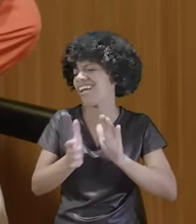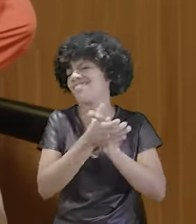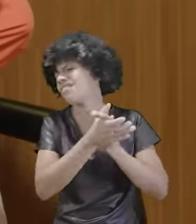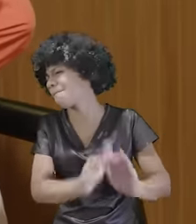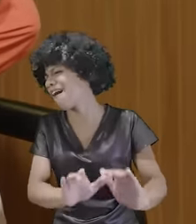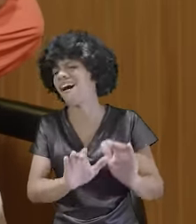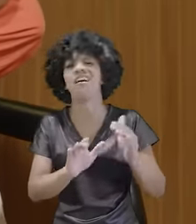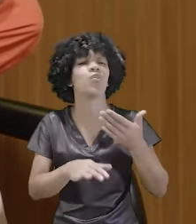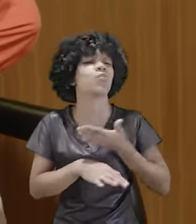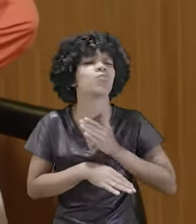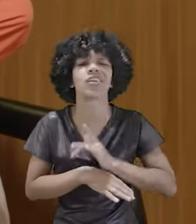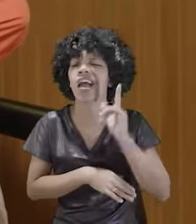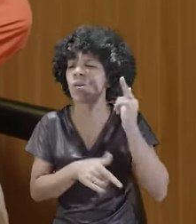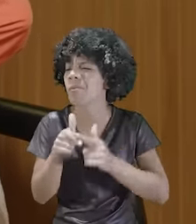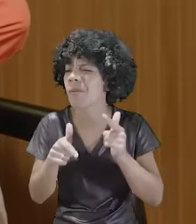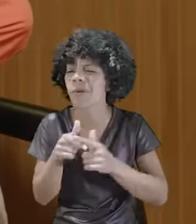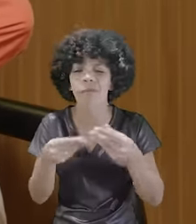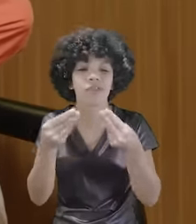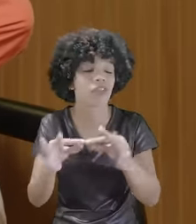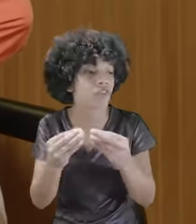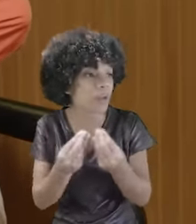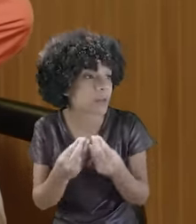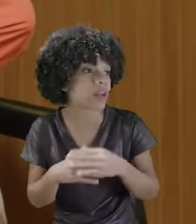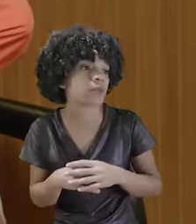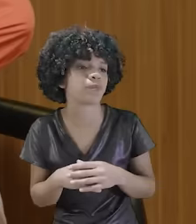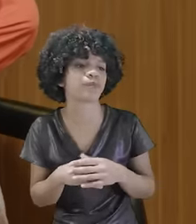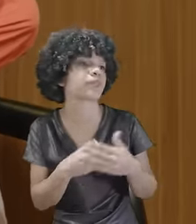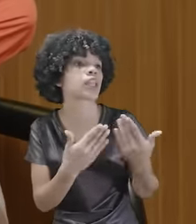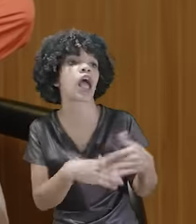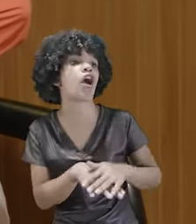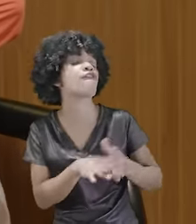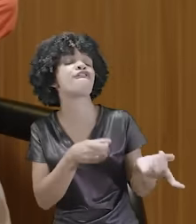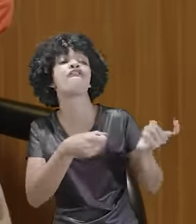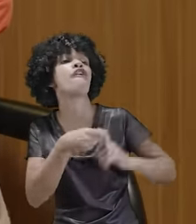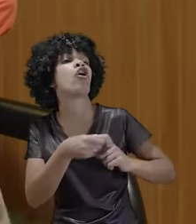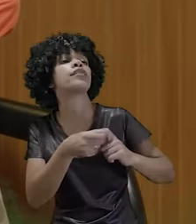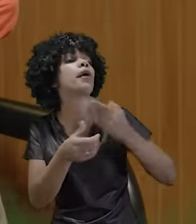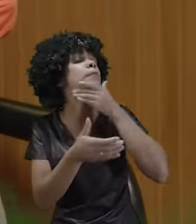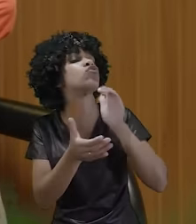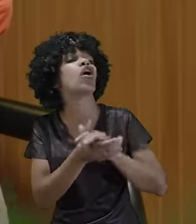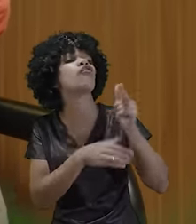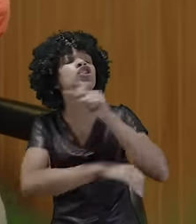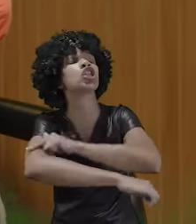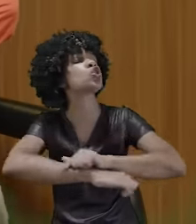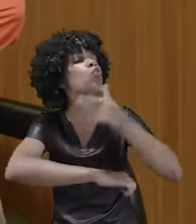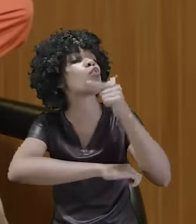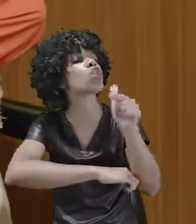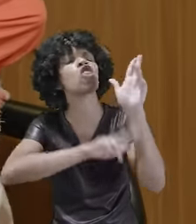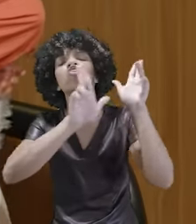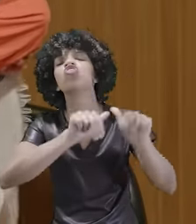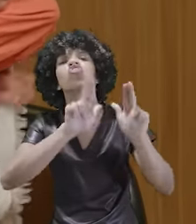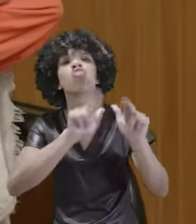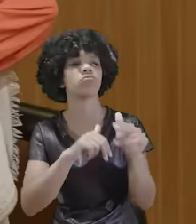mais pesado para minha família vai embora você sempre educação vai voltar na seu marido nunca mais eu rodei